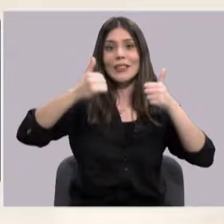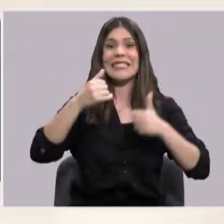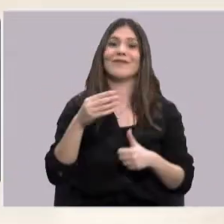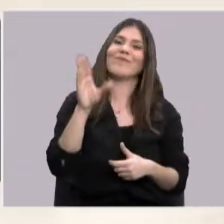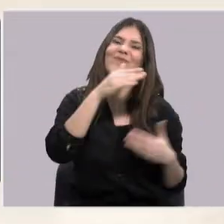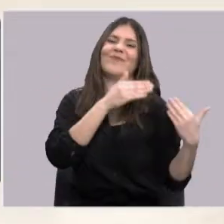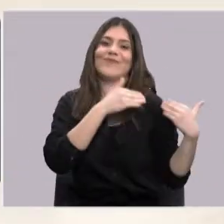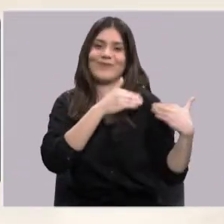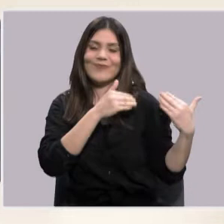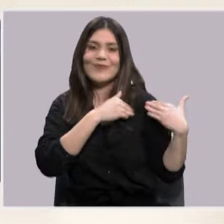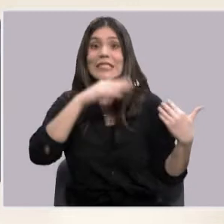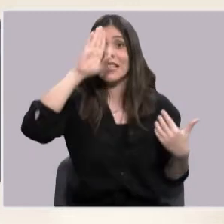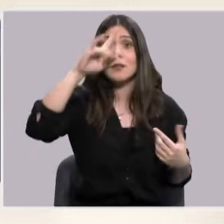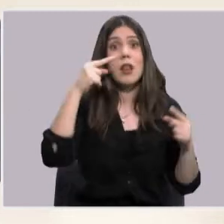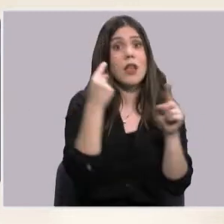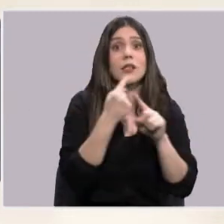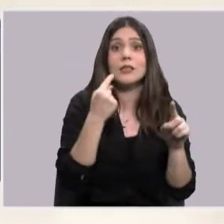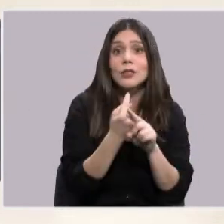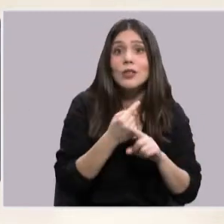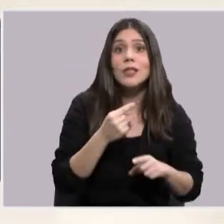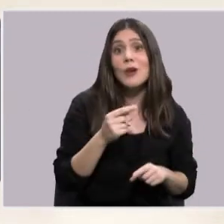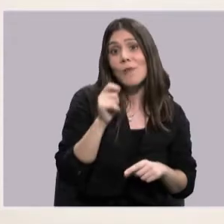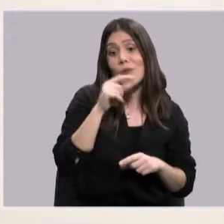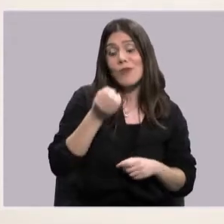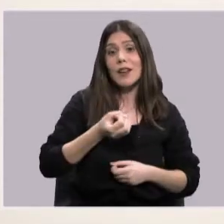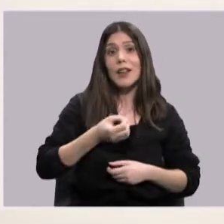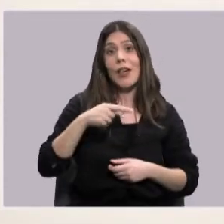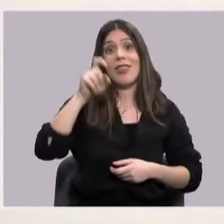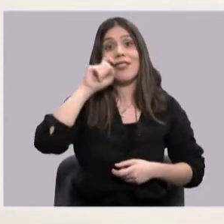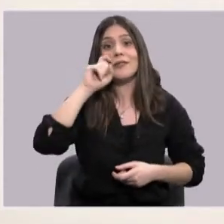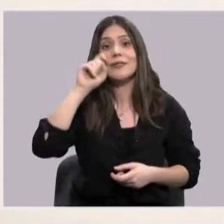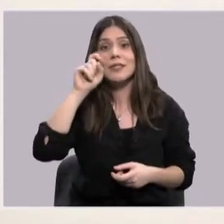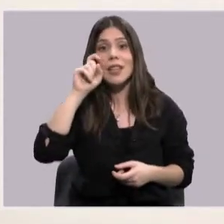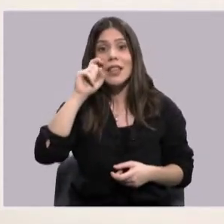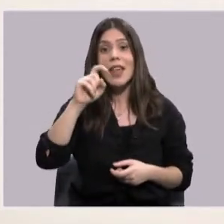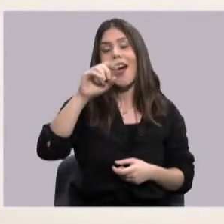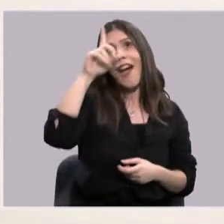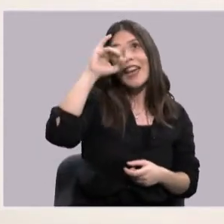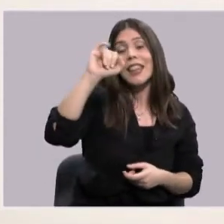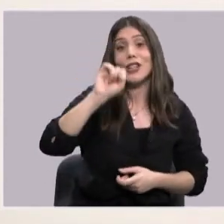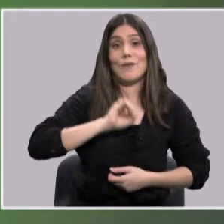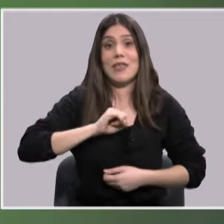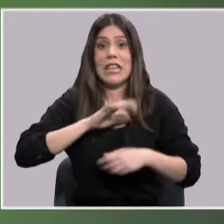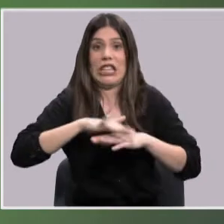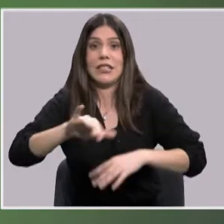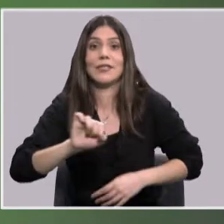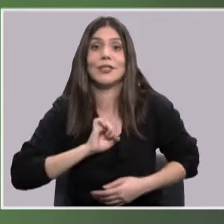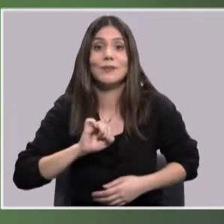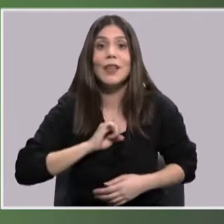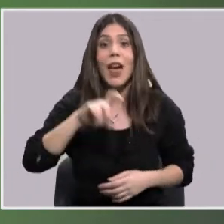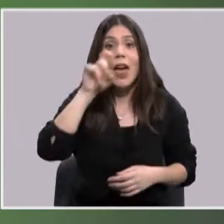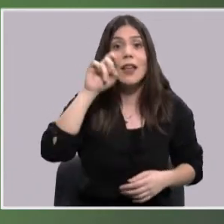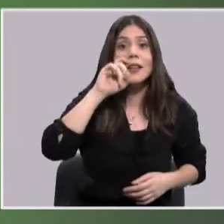responsabilidade. Tinha de saber mesmo as coisas na ponta da língua para poder defender as minhas causas, as